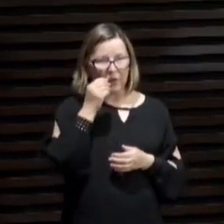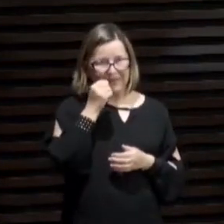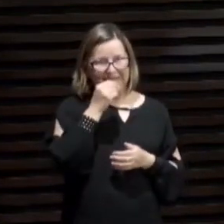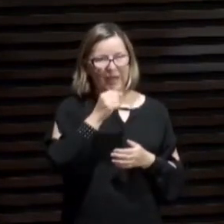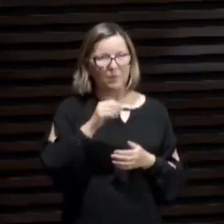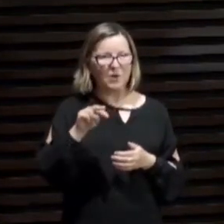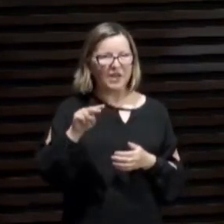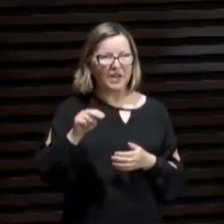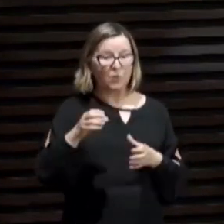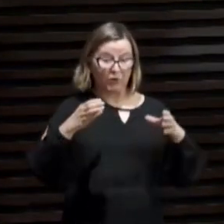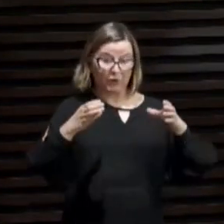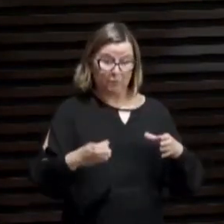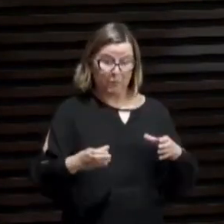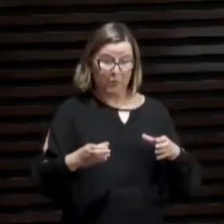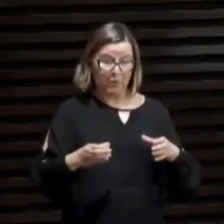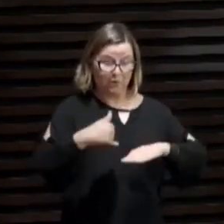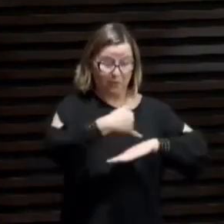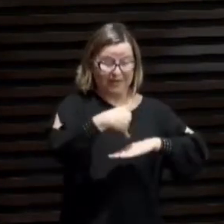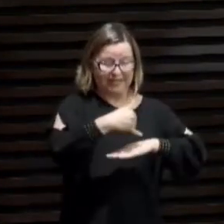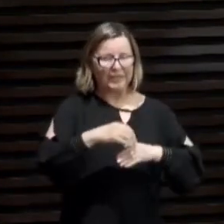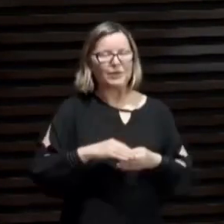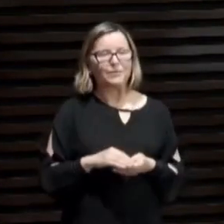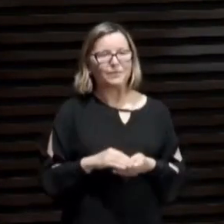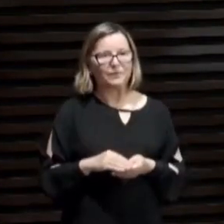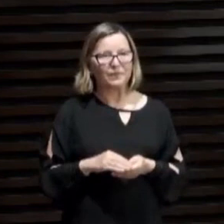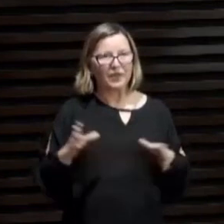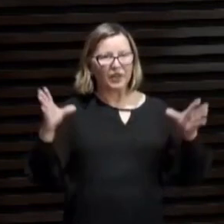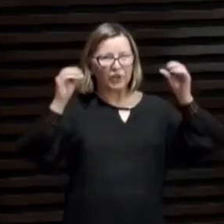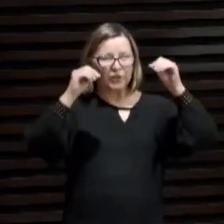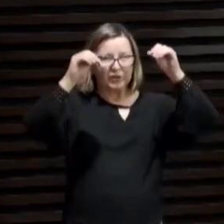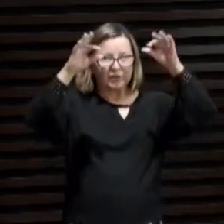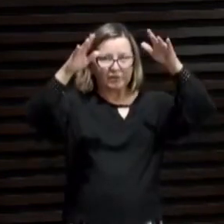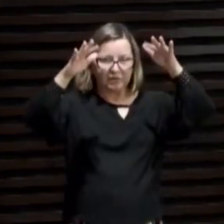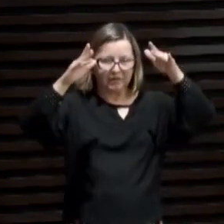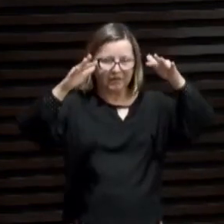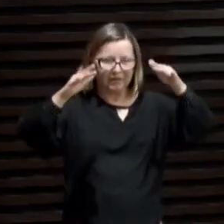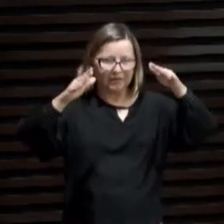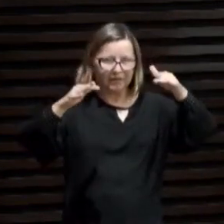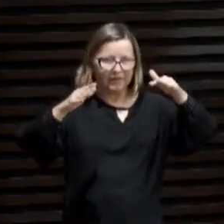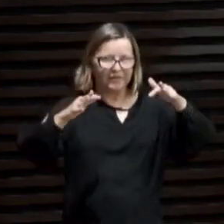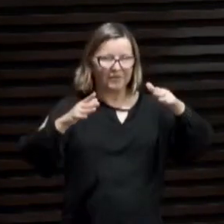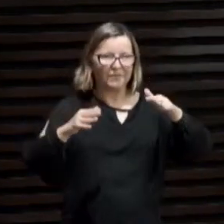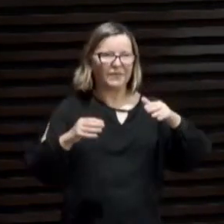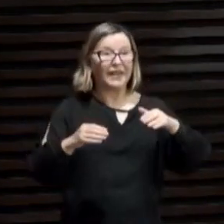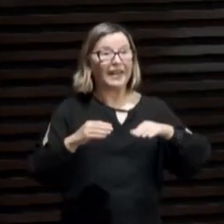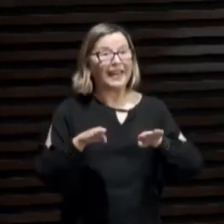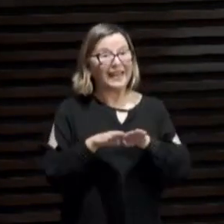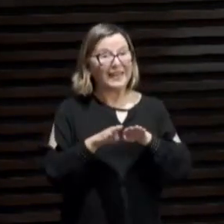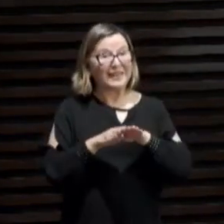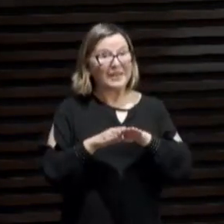azeite. Quando de noite descia o orvalho sobre o arraial, sobre este também caía o